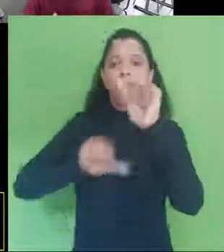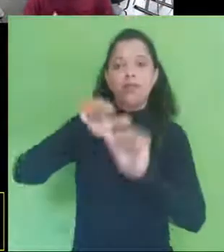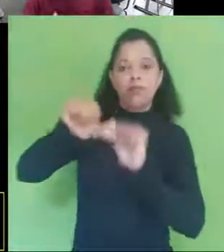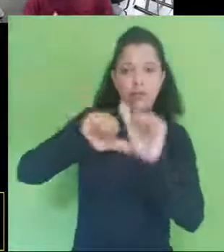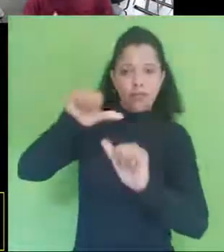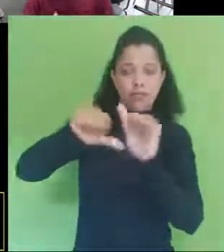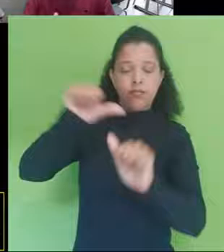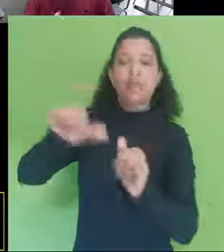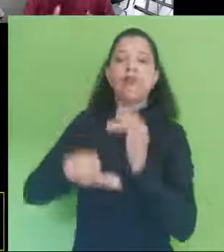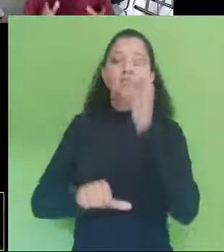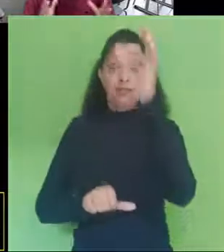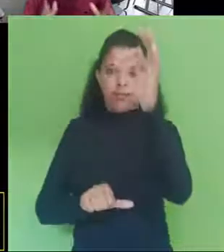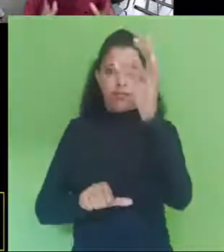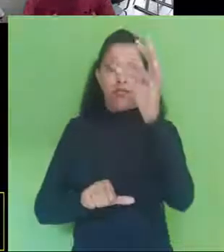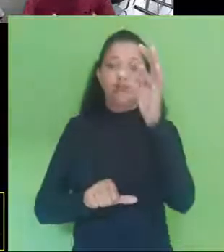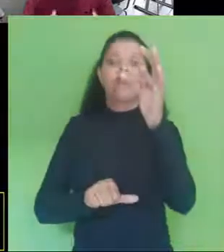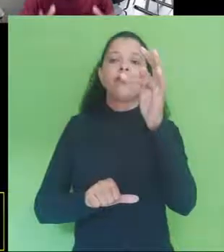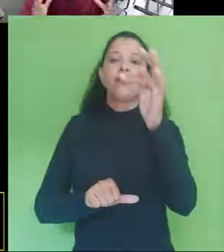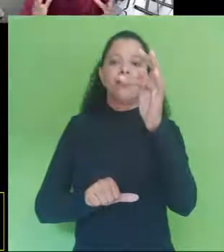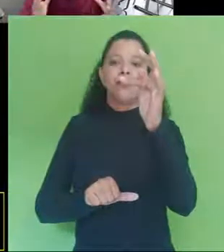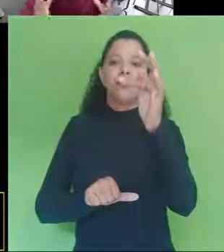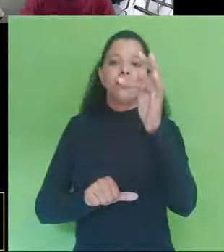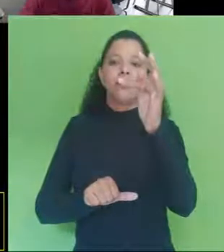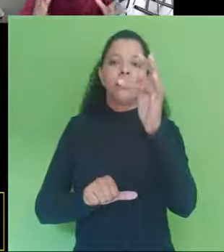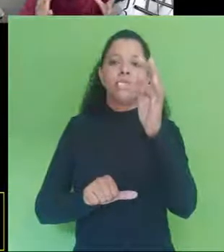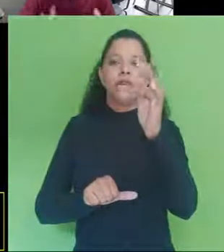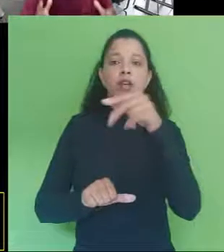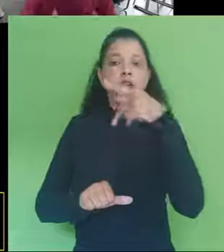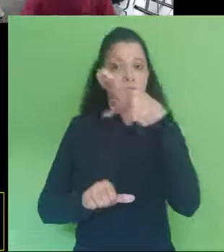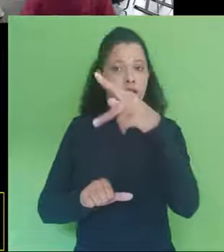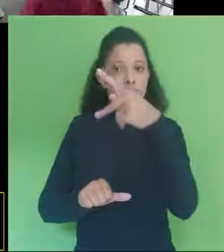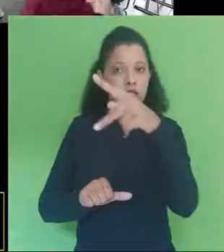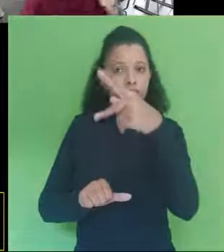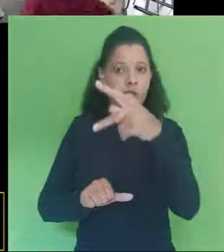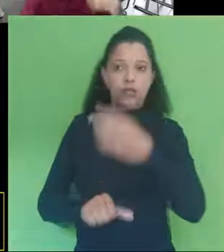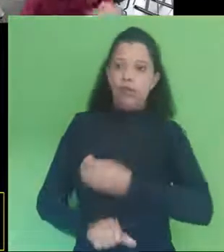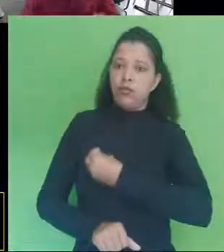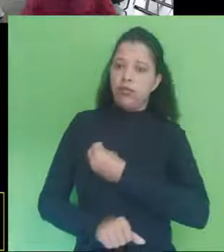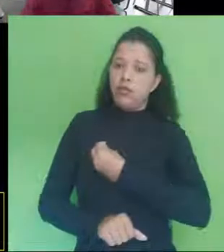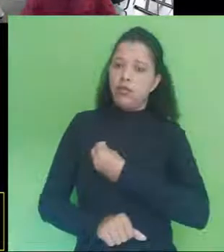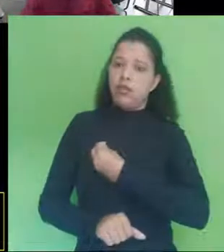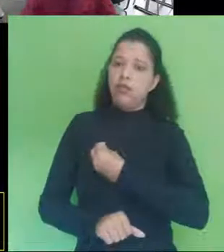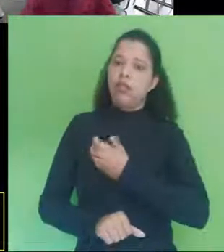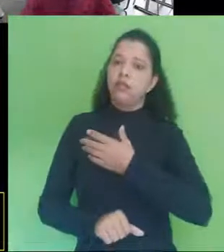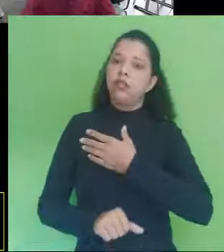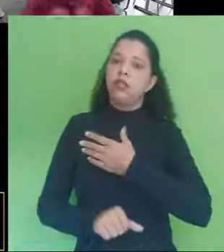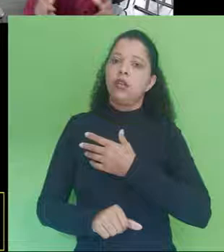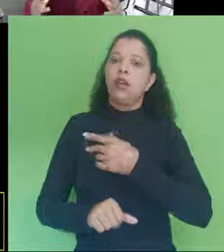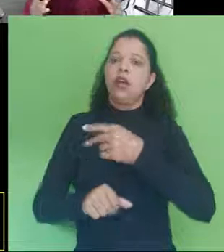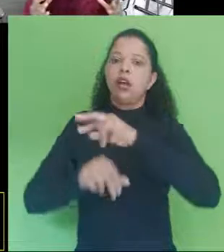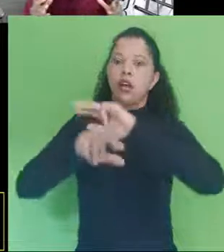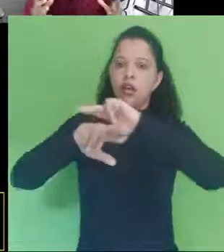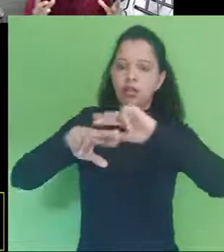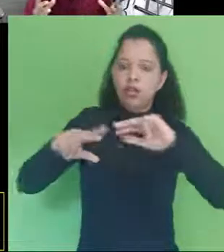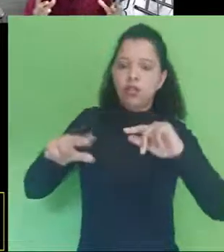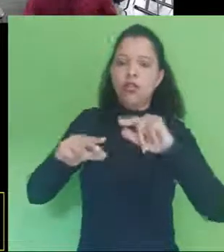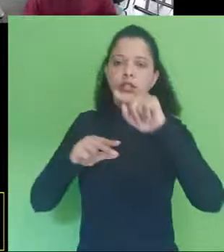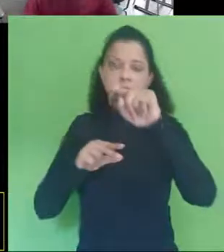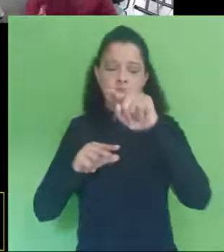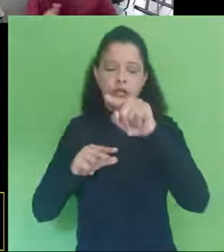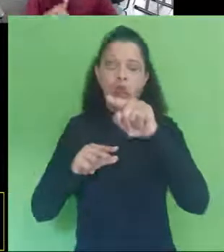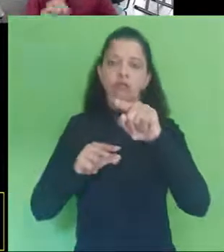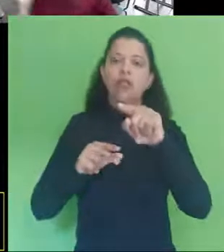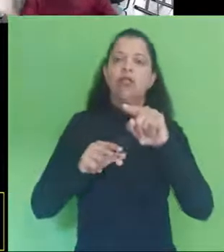presente. O futuro vai ser a cara do presente, a sua cara, a minha cara. Aquilo que nós